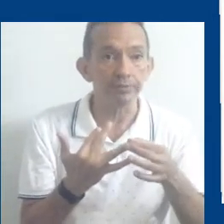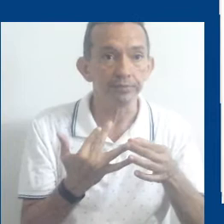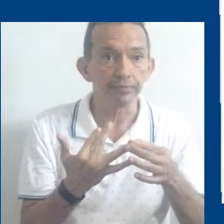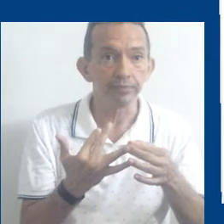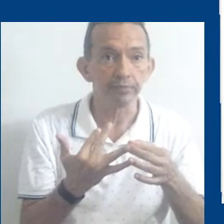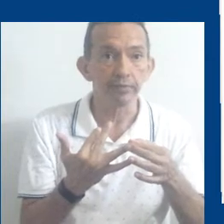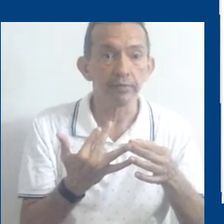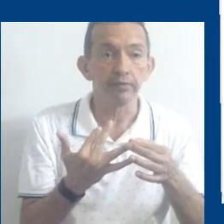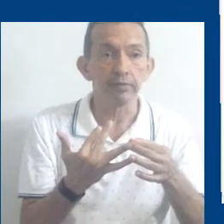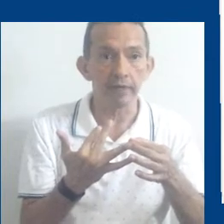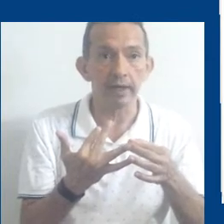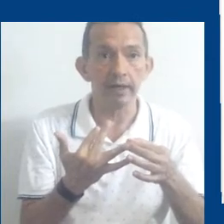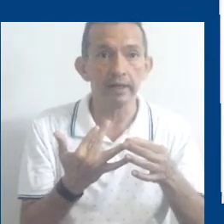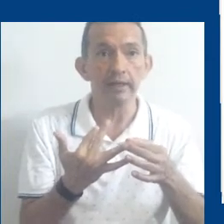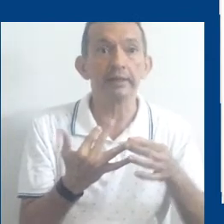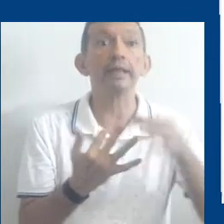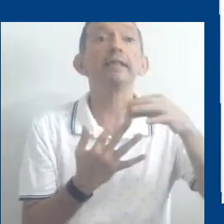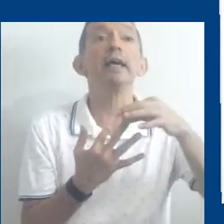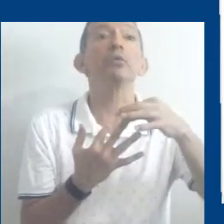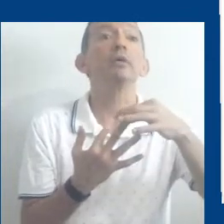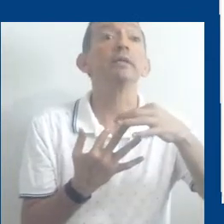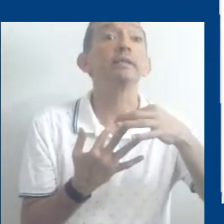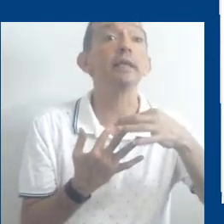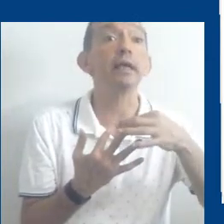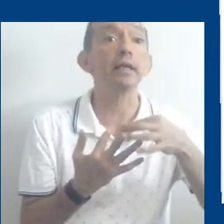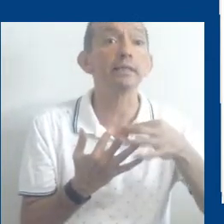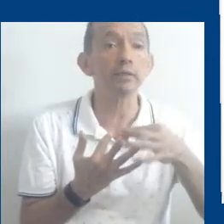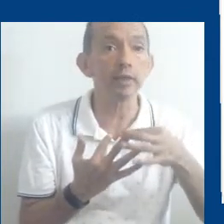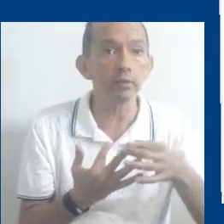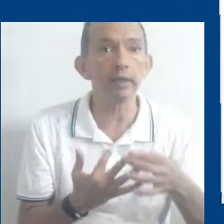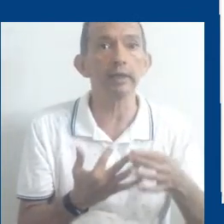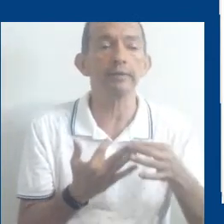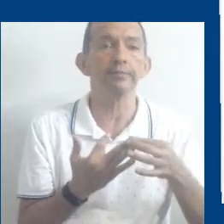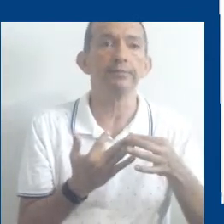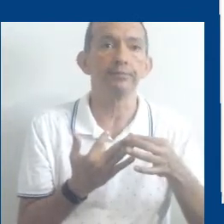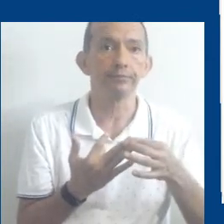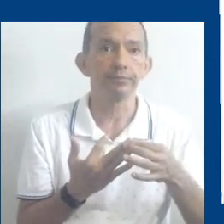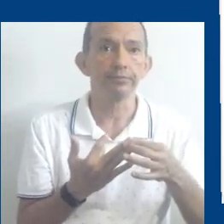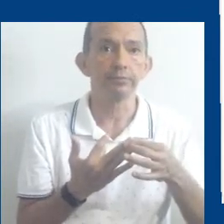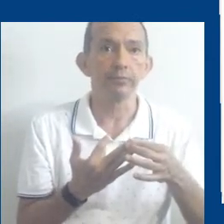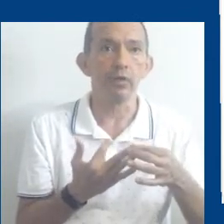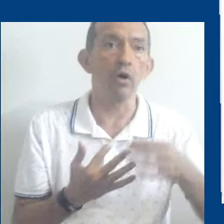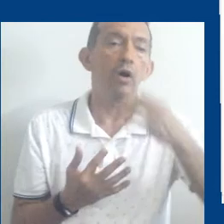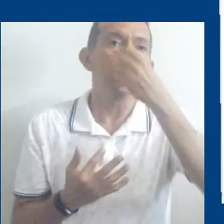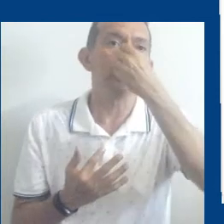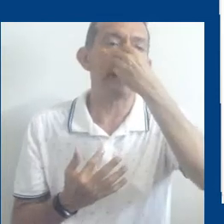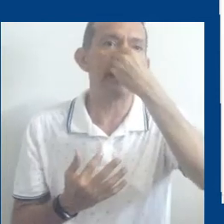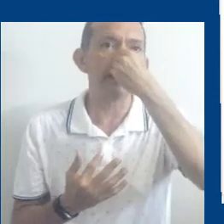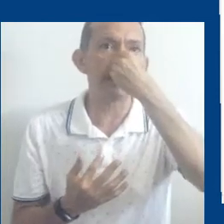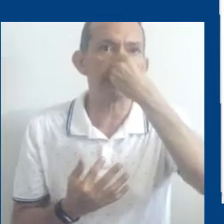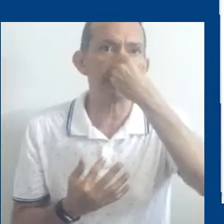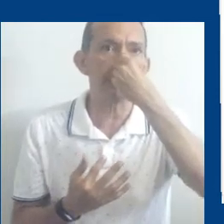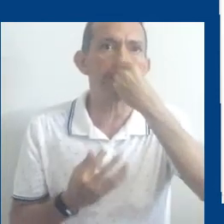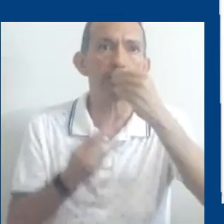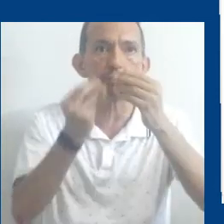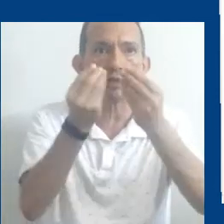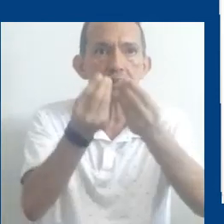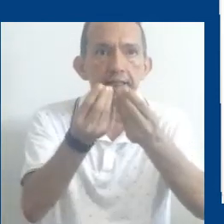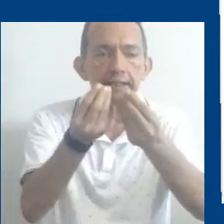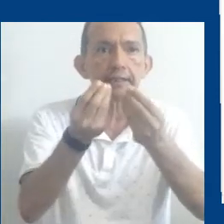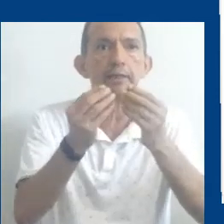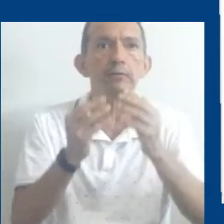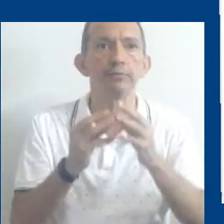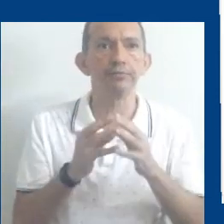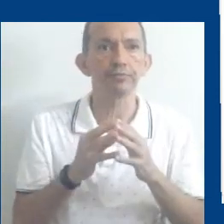transporte. Tá? Terceiro, secreção celular. Ó, o nariz da gente produz